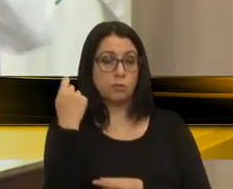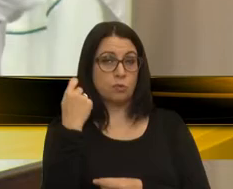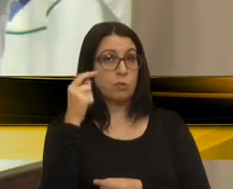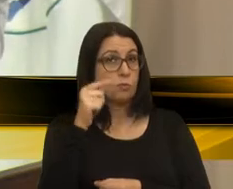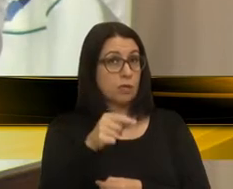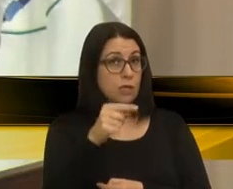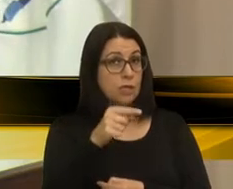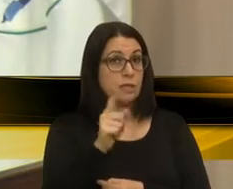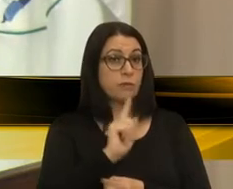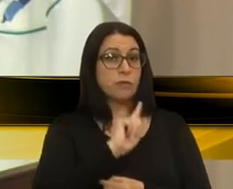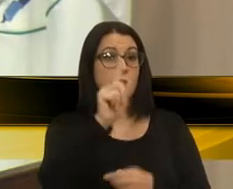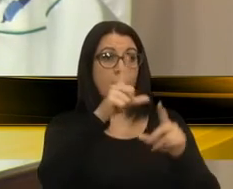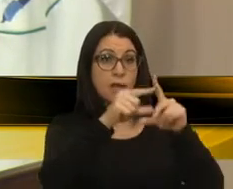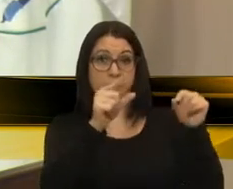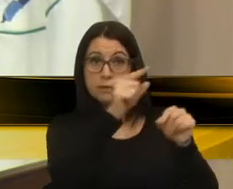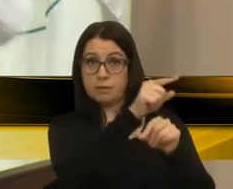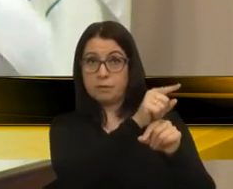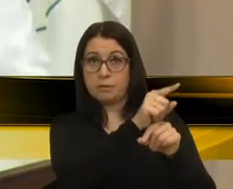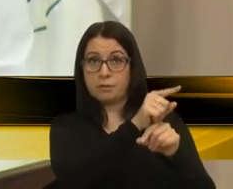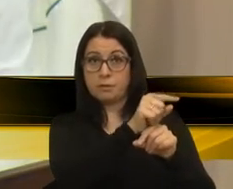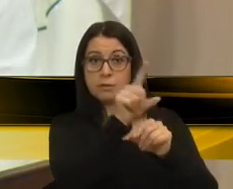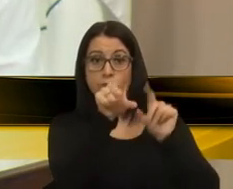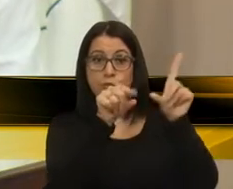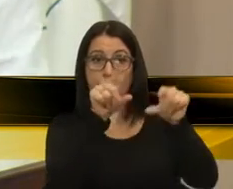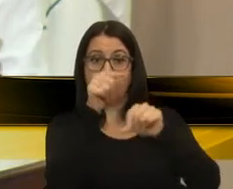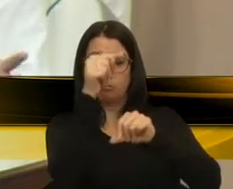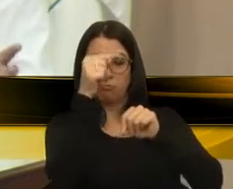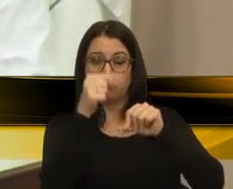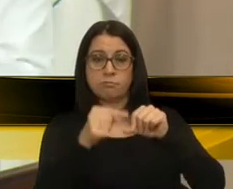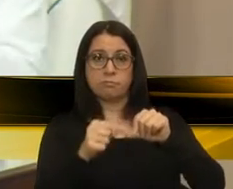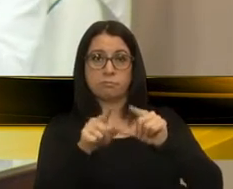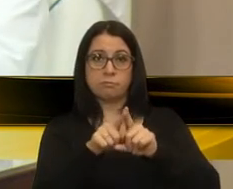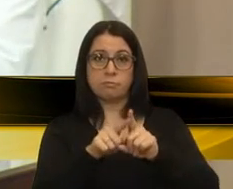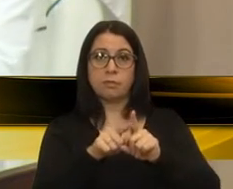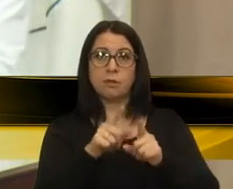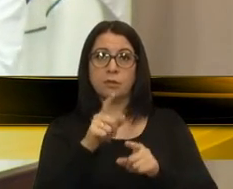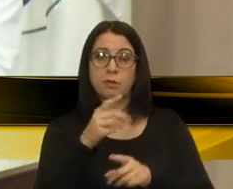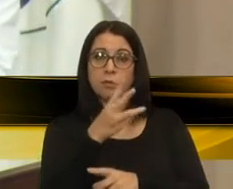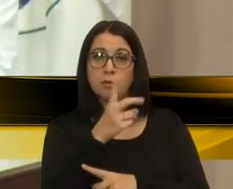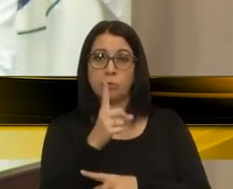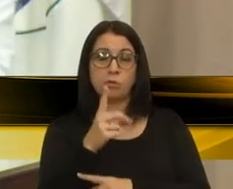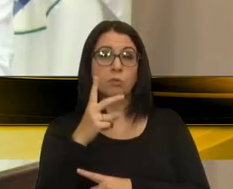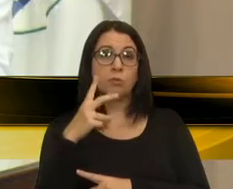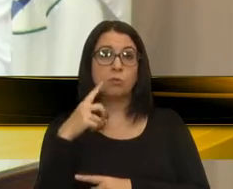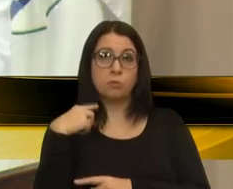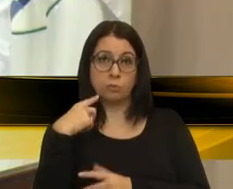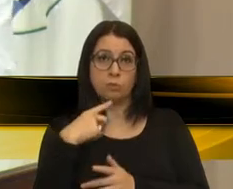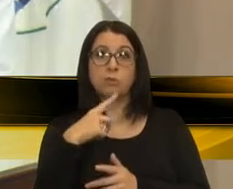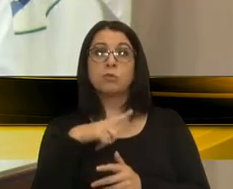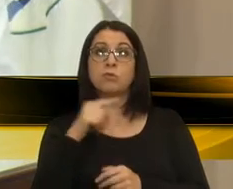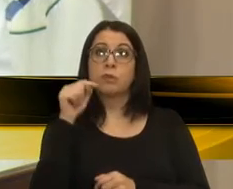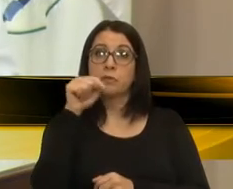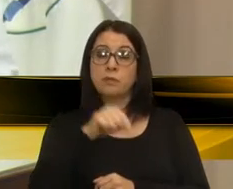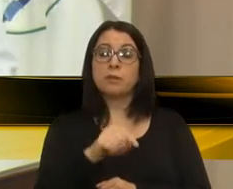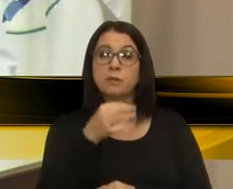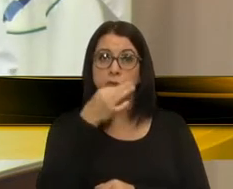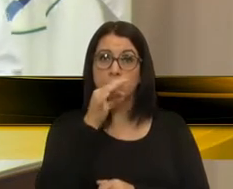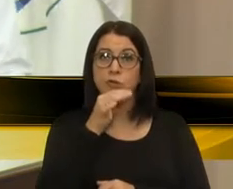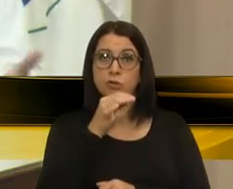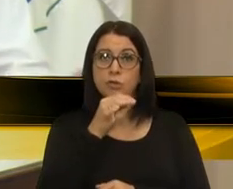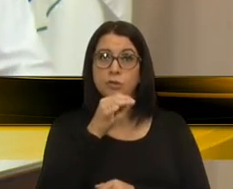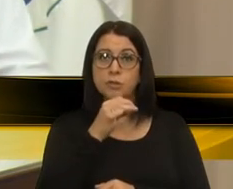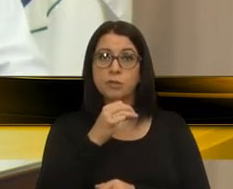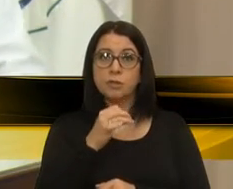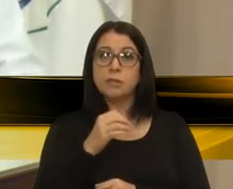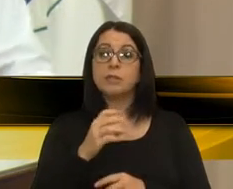eles que vão estar lá em Brasília definindo, e boa parte desses 31 estiveram em Caxias recolhendo